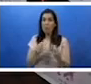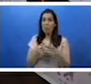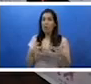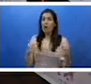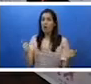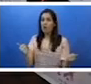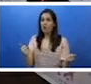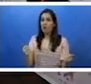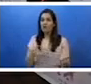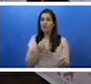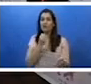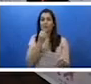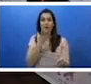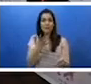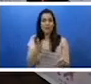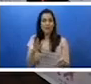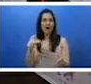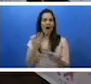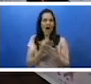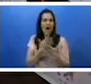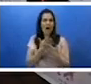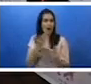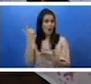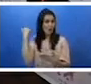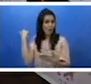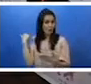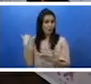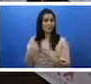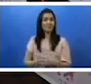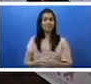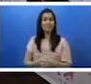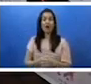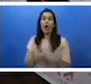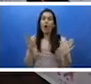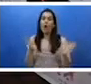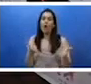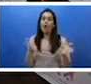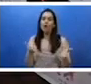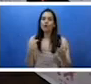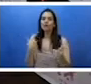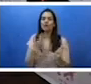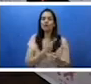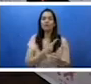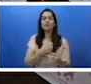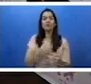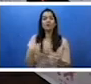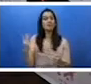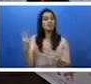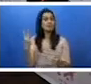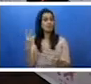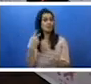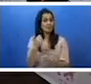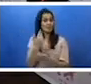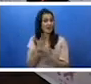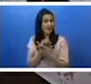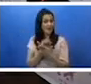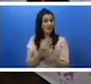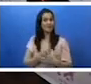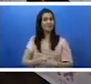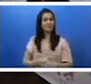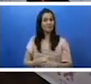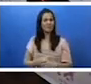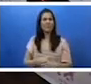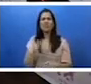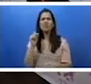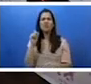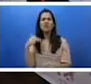coisas. Foi muito bom a nossa aula ontem com a professora Marina. Hoje nós vamos para a nossa segunda aula. E